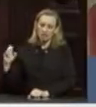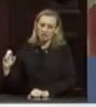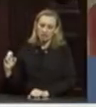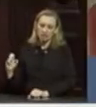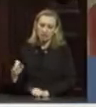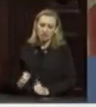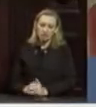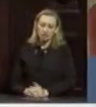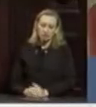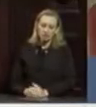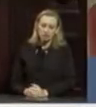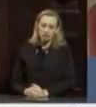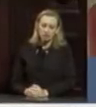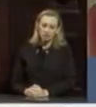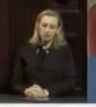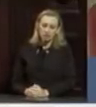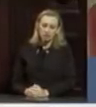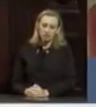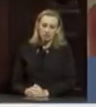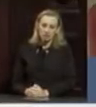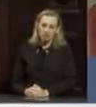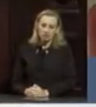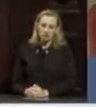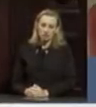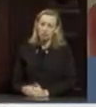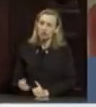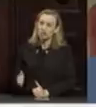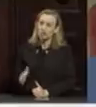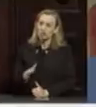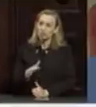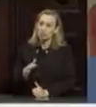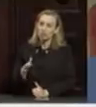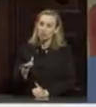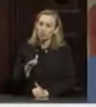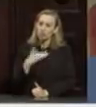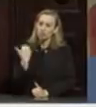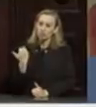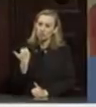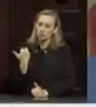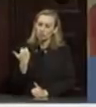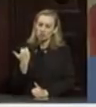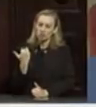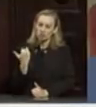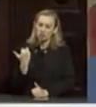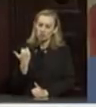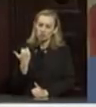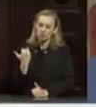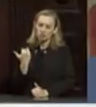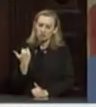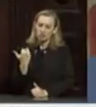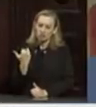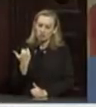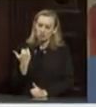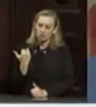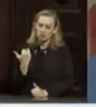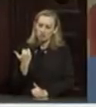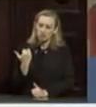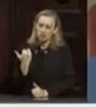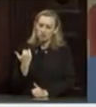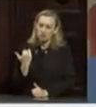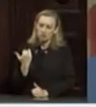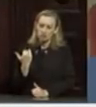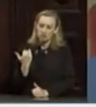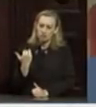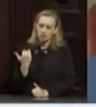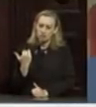mandato. Quando ela é brutalmente assassinada, e eu queria muito, viu, André, fazer essa homenagem à Marielle em vida,